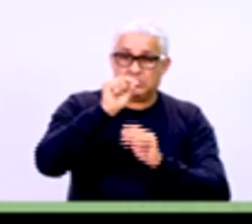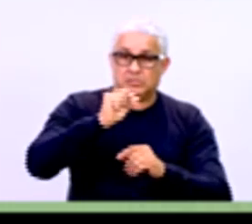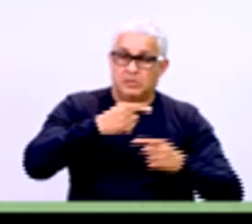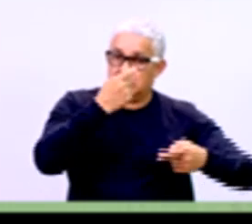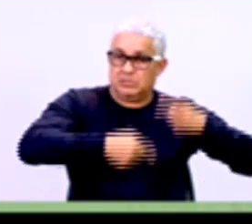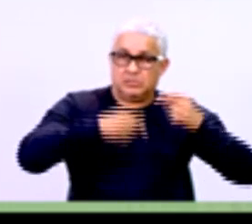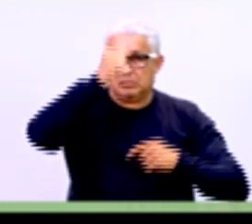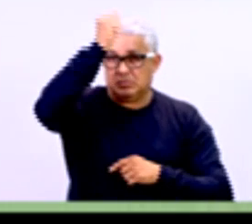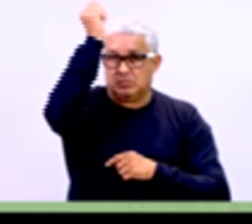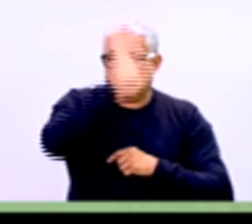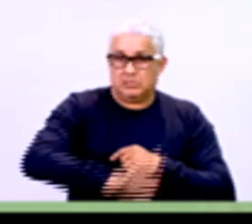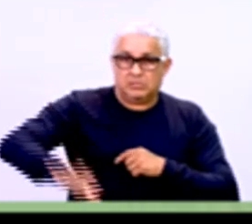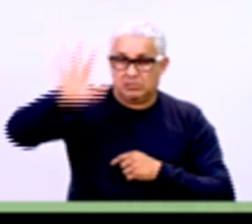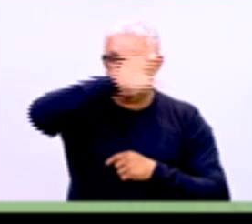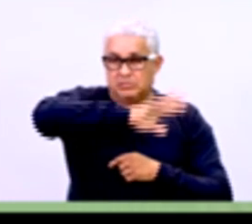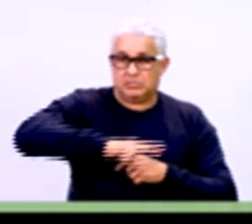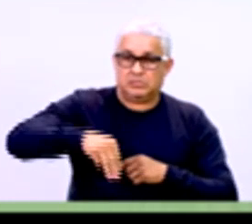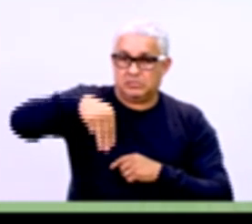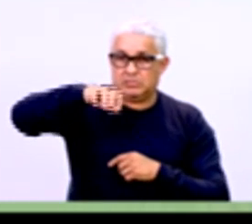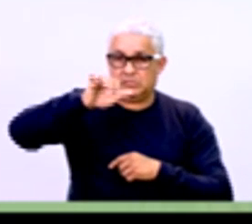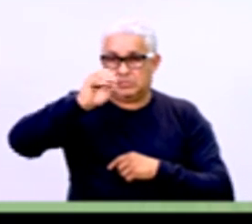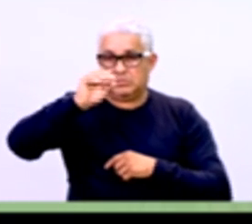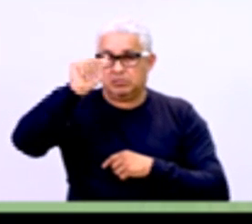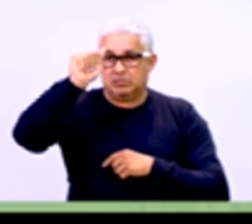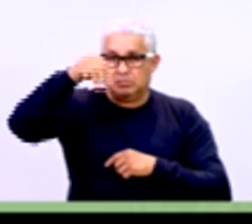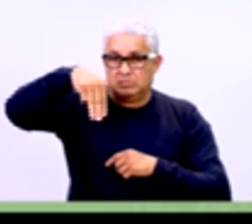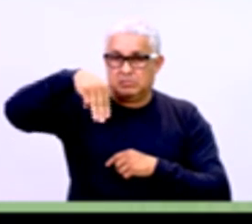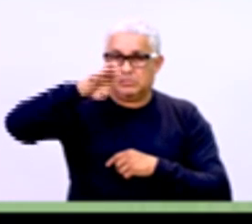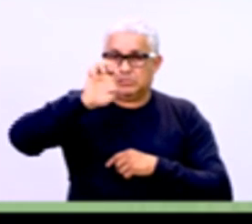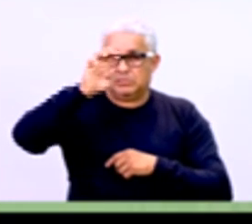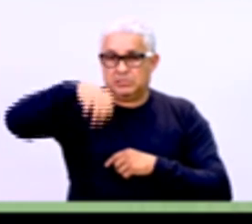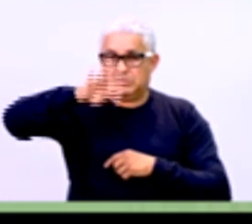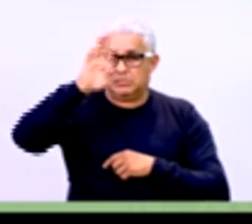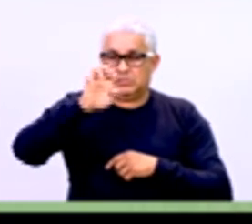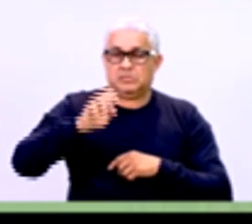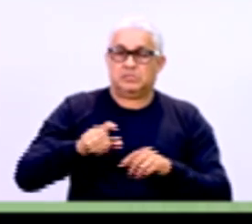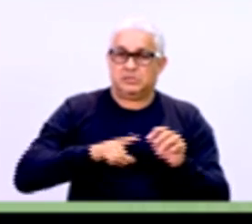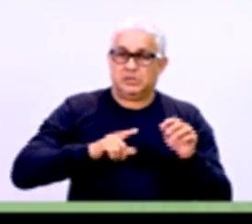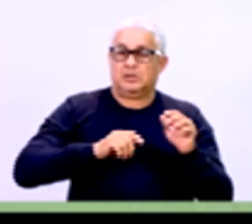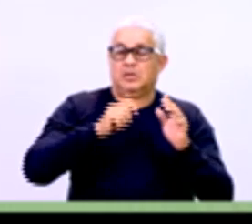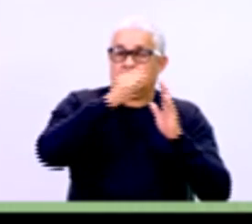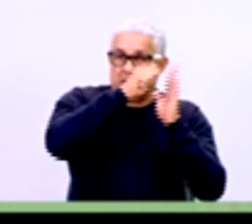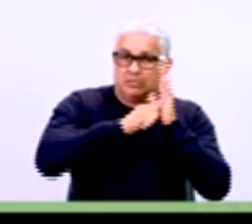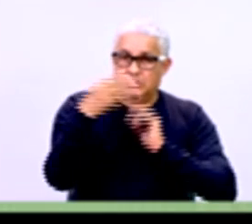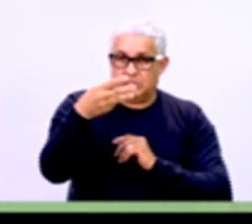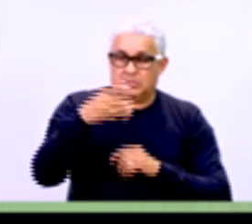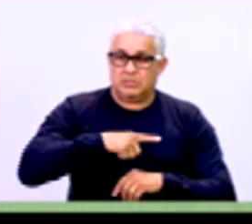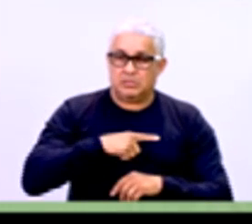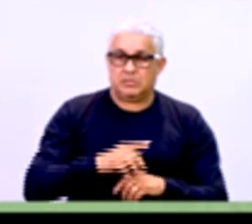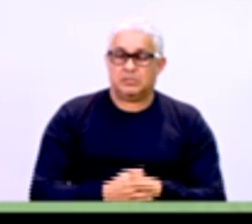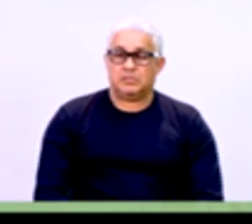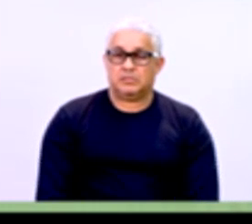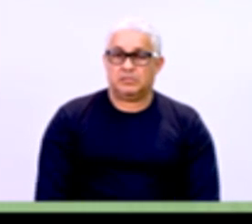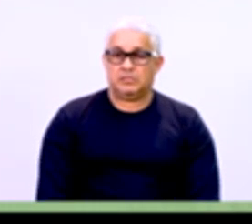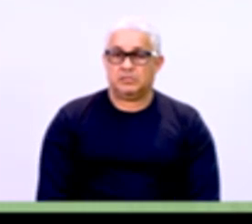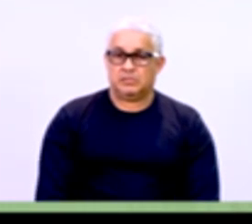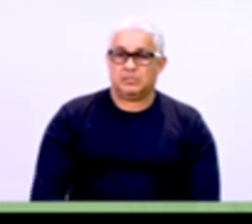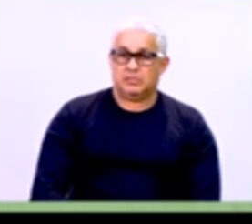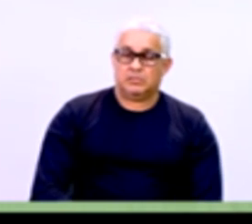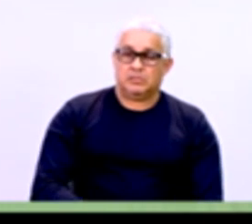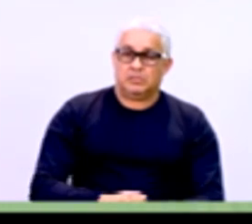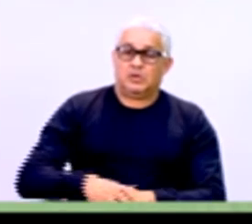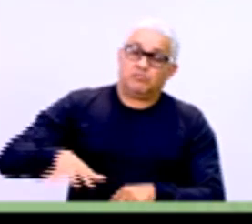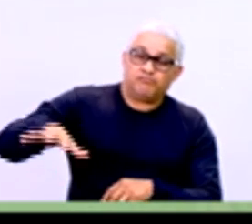Política Nacional de Meio Ambiente. Pela Política Nacional de Meio Ambiente, no artigo 3º, nós temos aí que meio ambiente